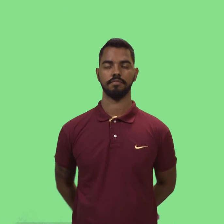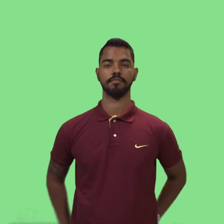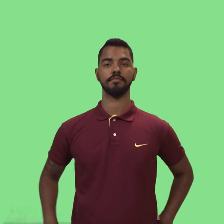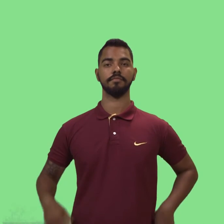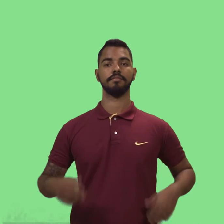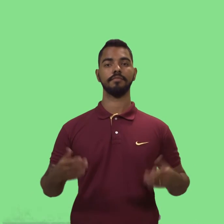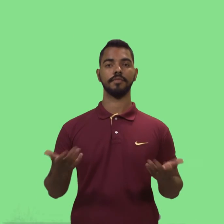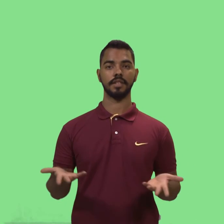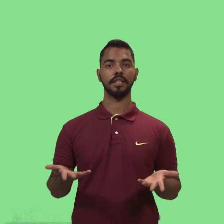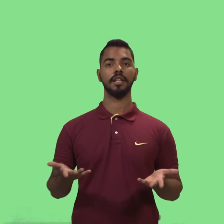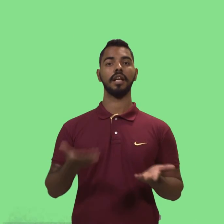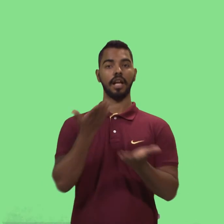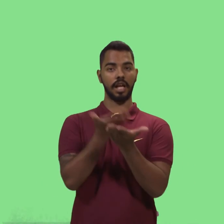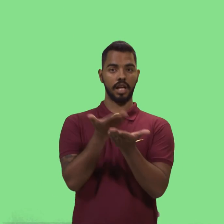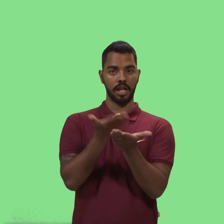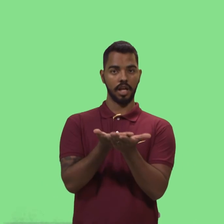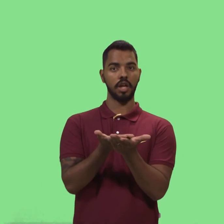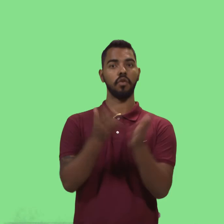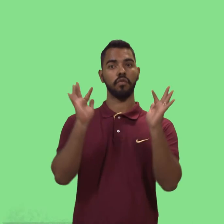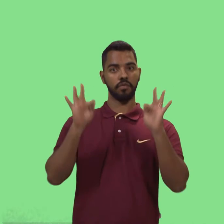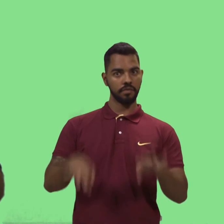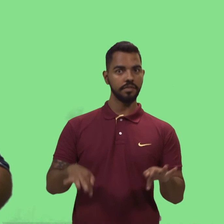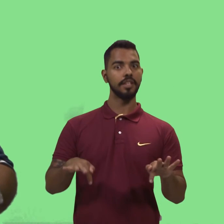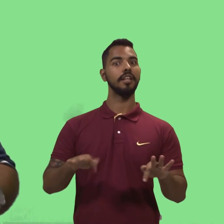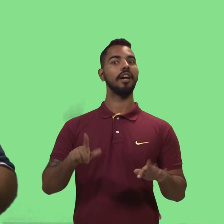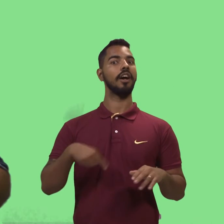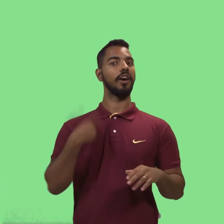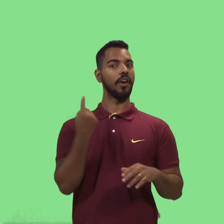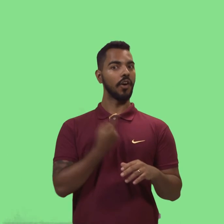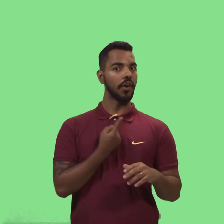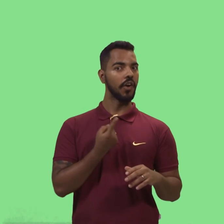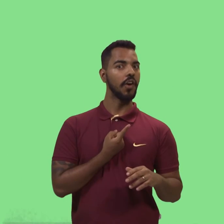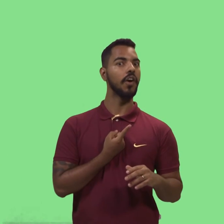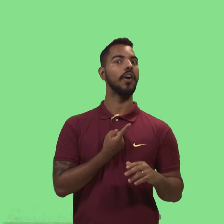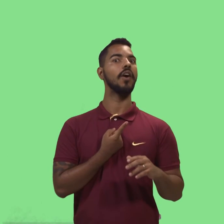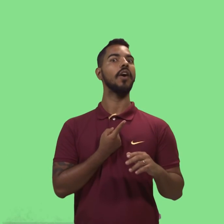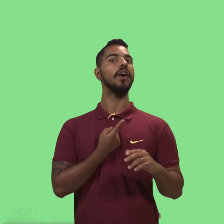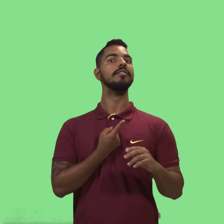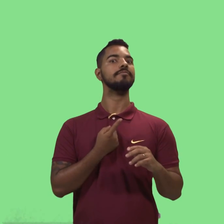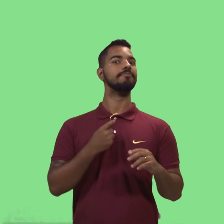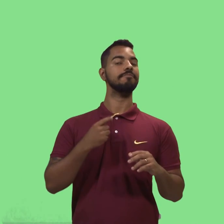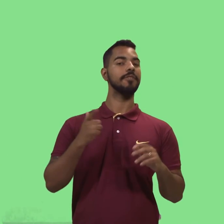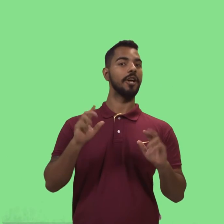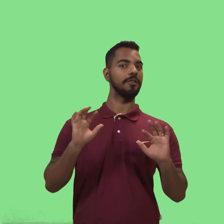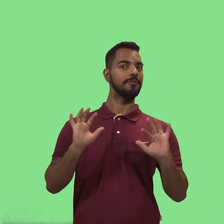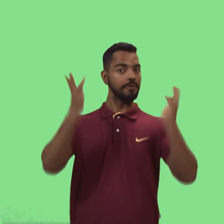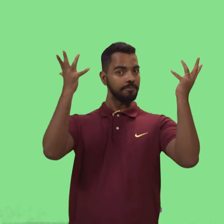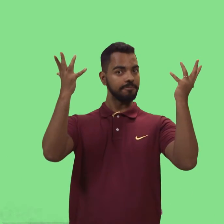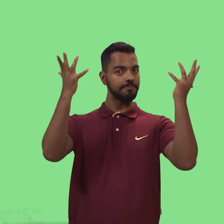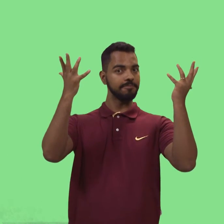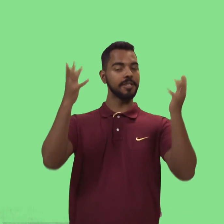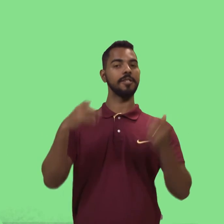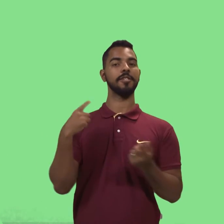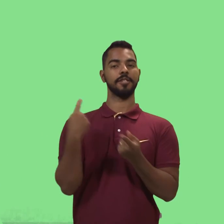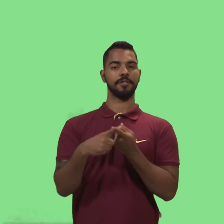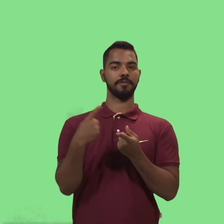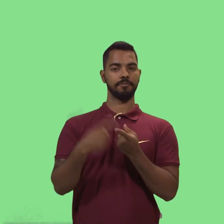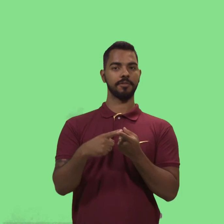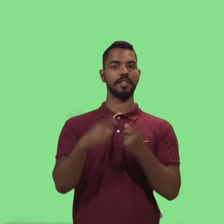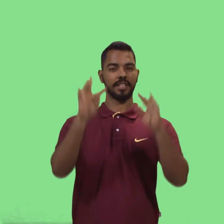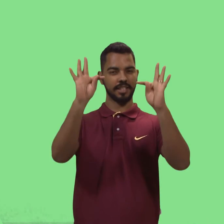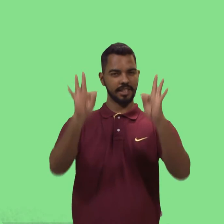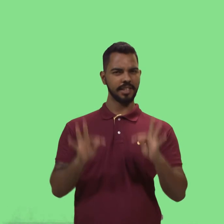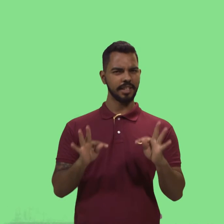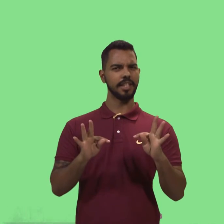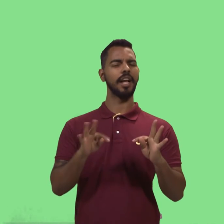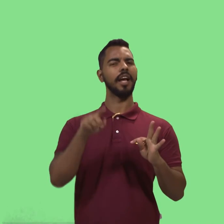Vamos encerrar essa aula comemorando, onde você conhecerá esse novo texto que é utilizado para comunicação